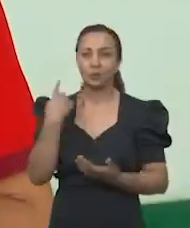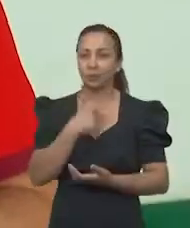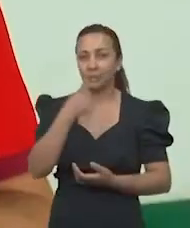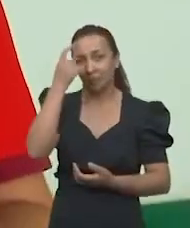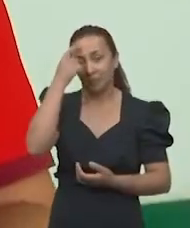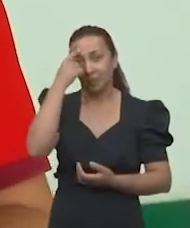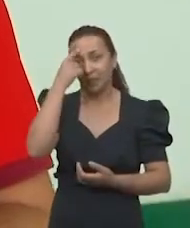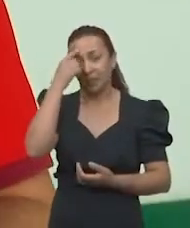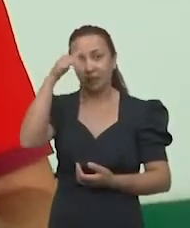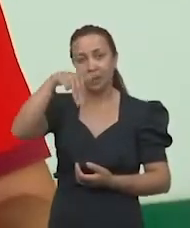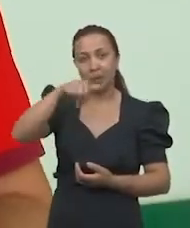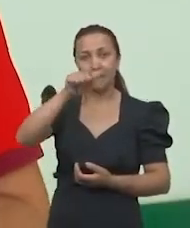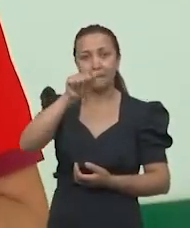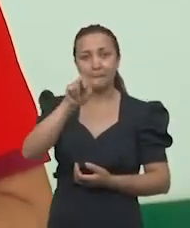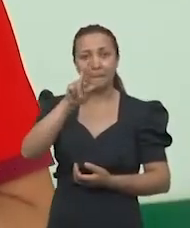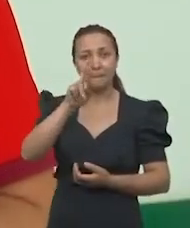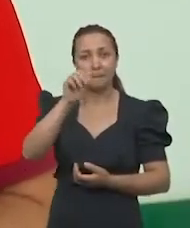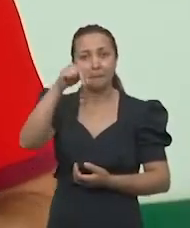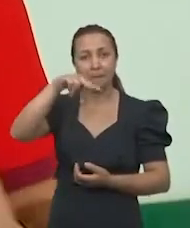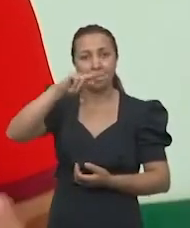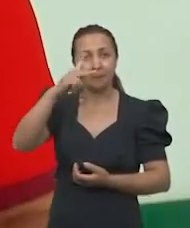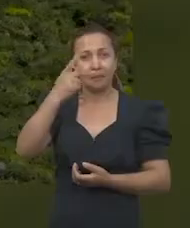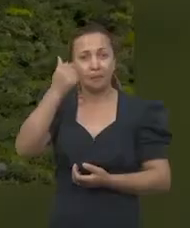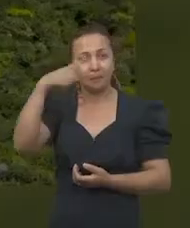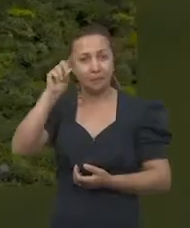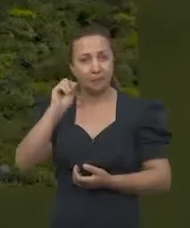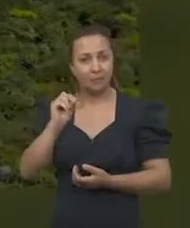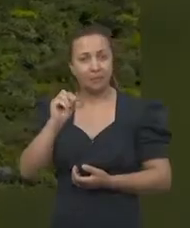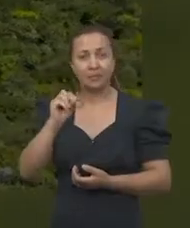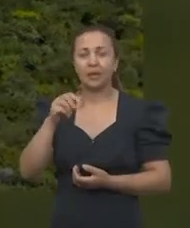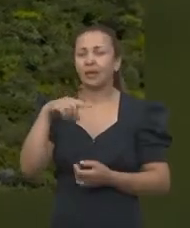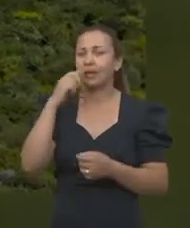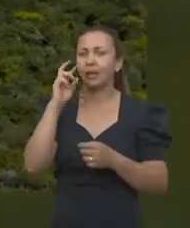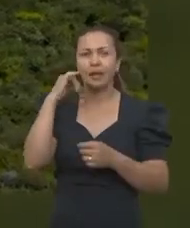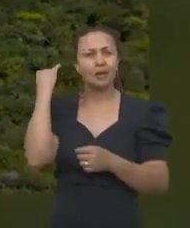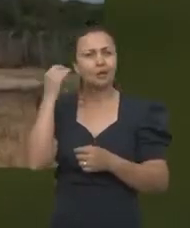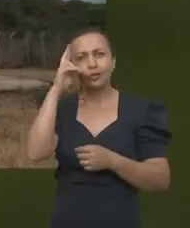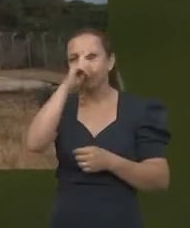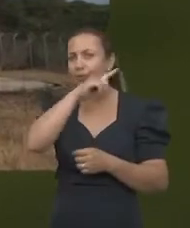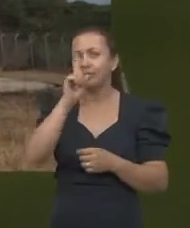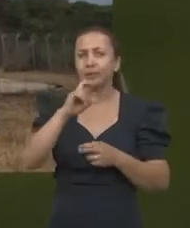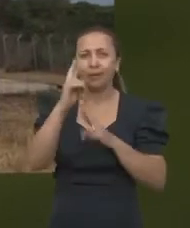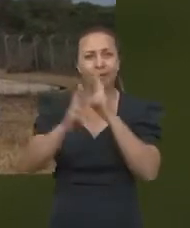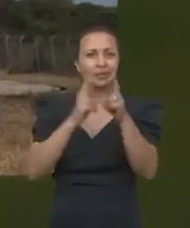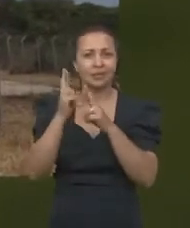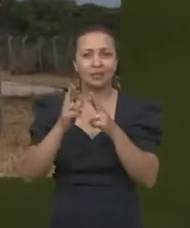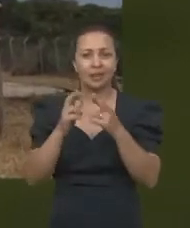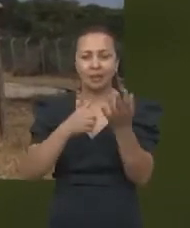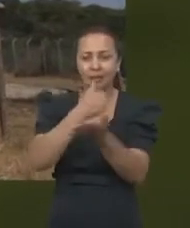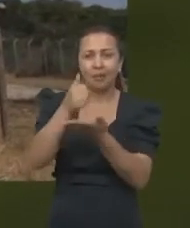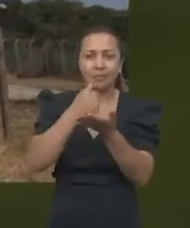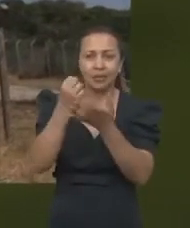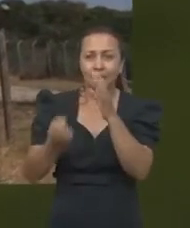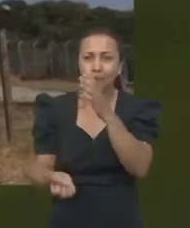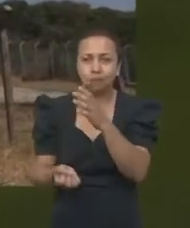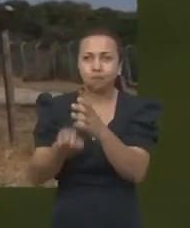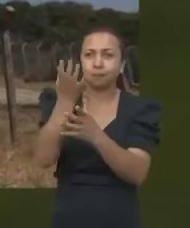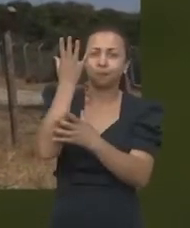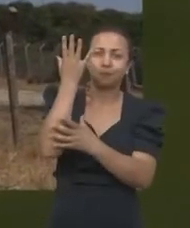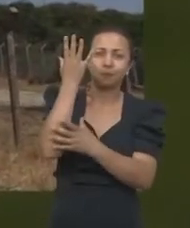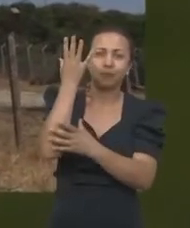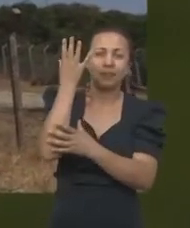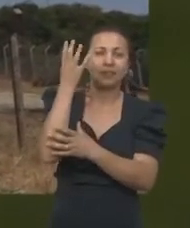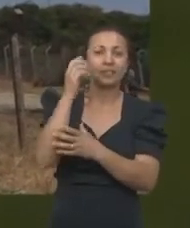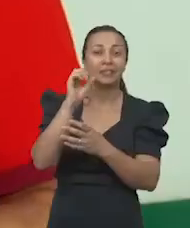E quando a gente pensa no Maranhão, quando nós pensamos em São Luís, é impossível não correlacionar com a base de lançamento de Alcântara, que está